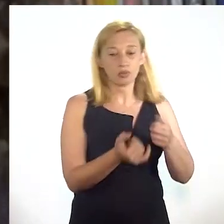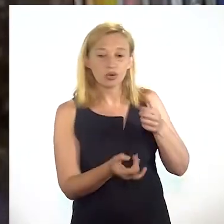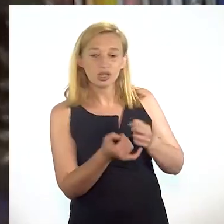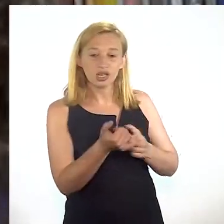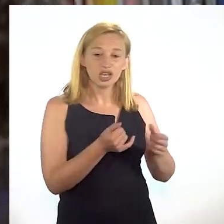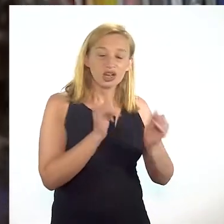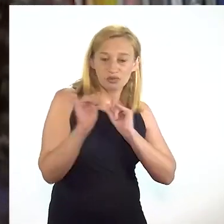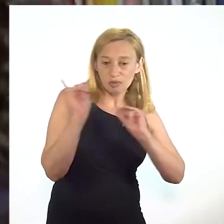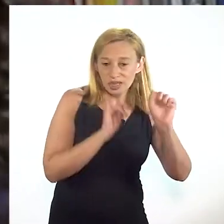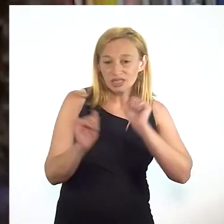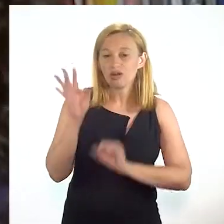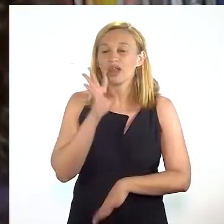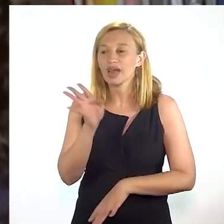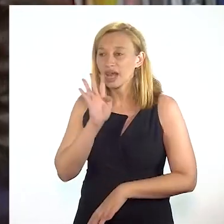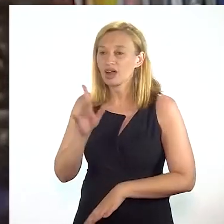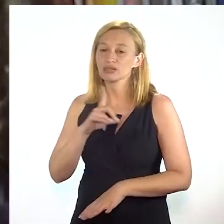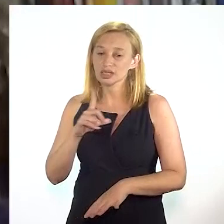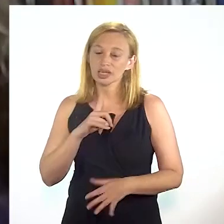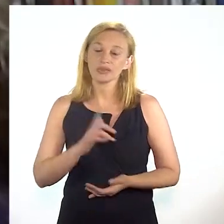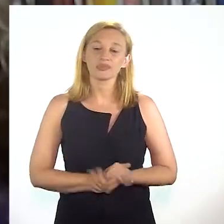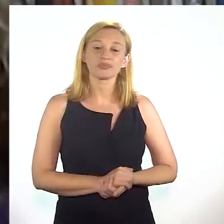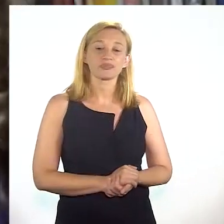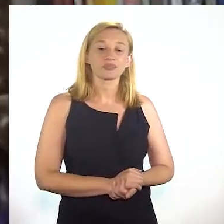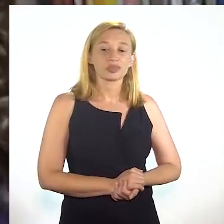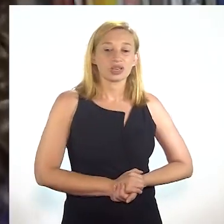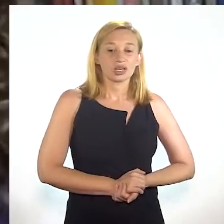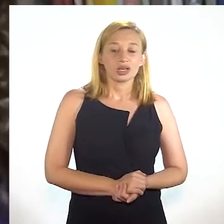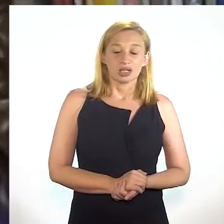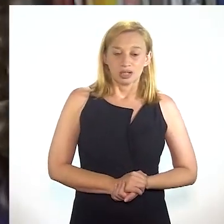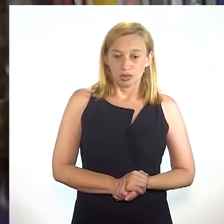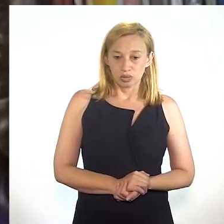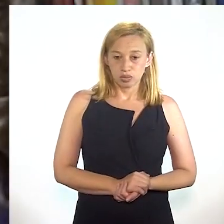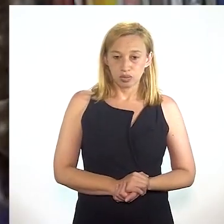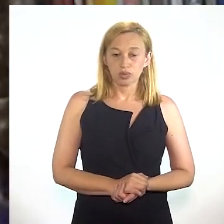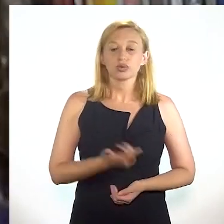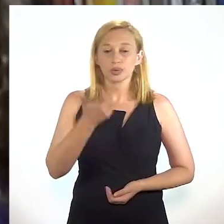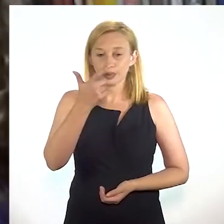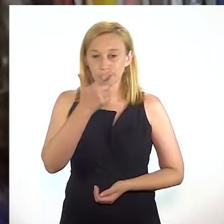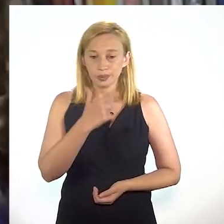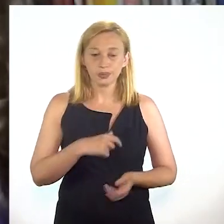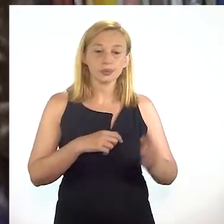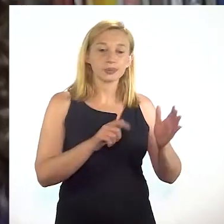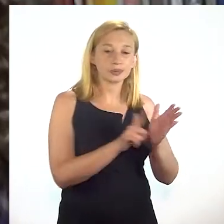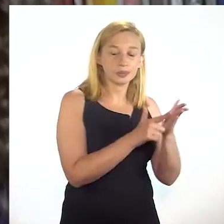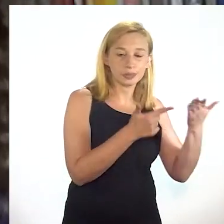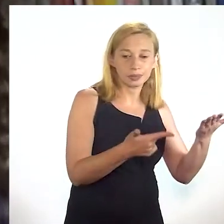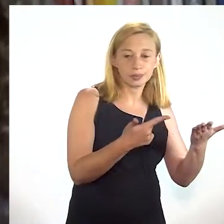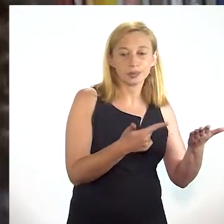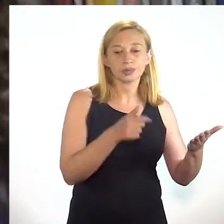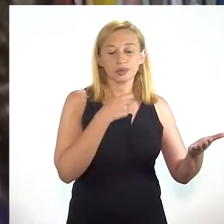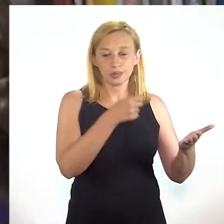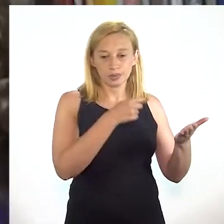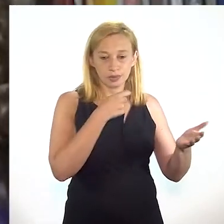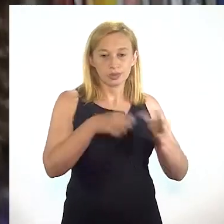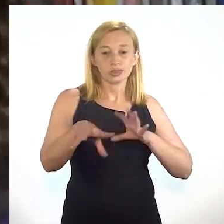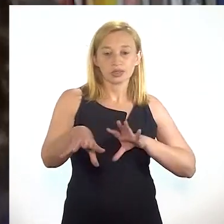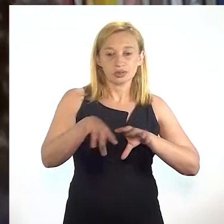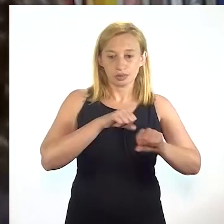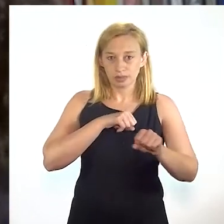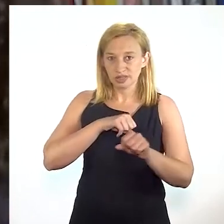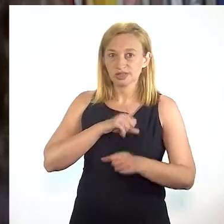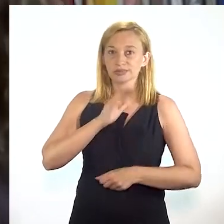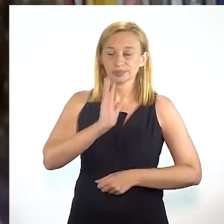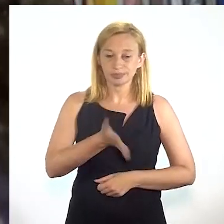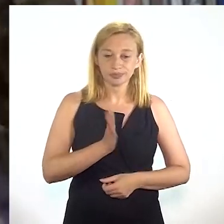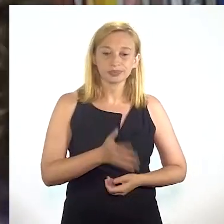muita informação bacana, muita coisa boa. Como eu me meti nisso, né, eu sou jornalista de formação,